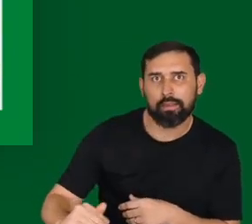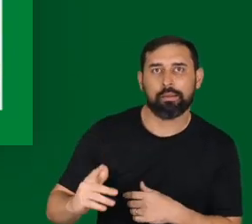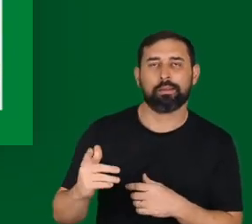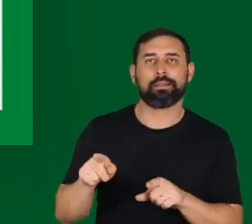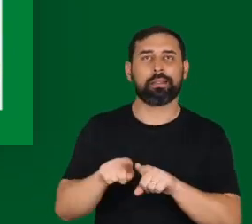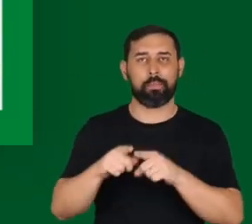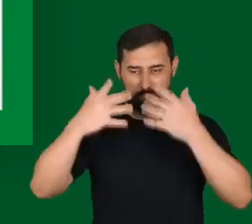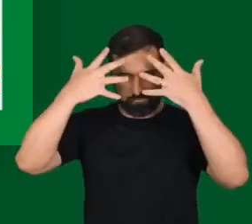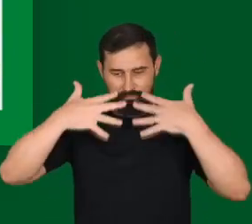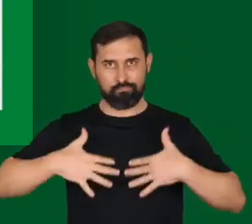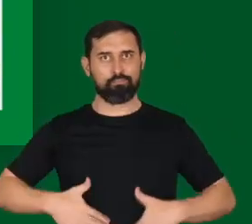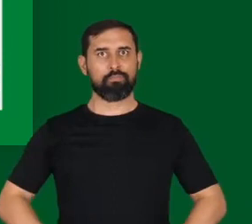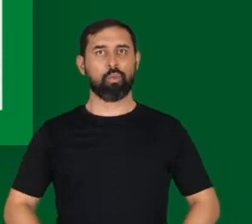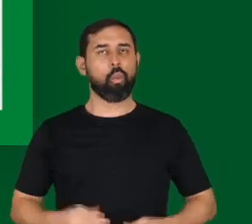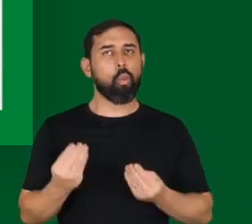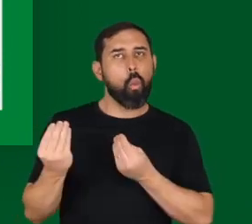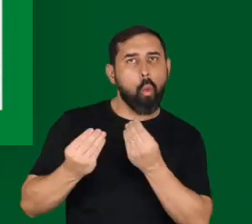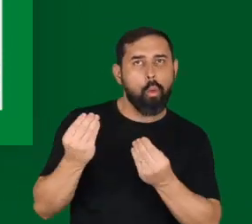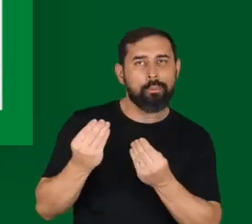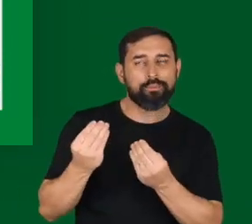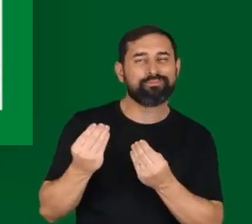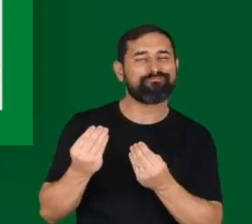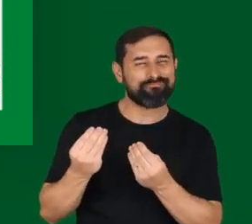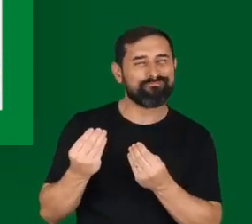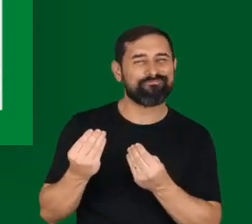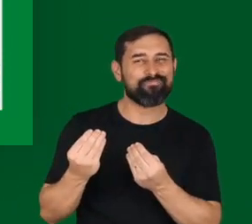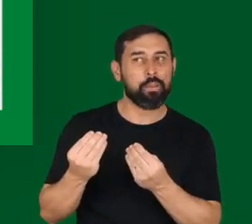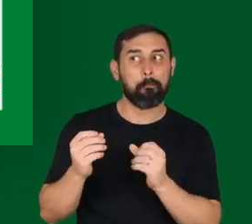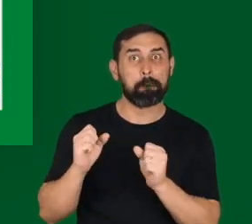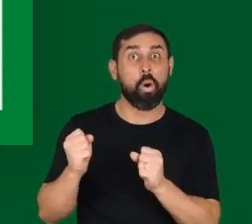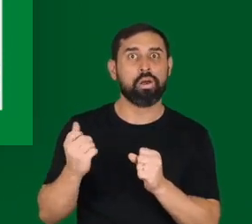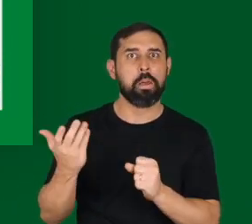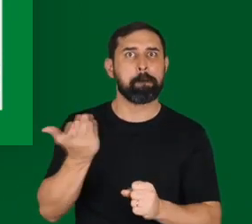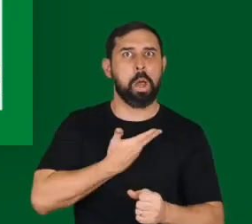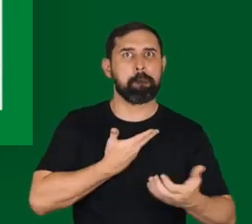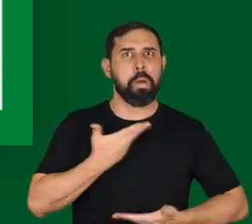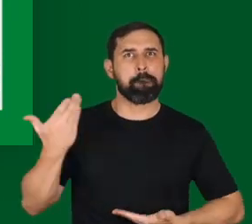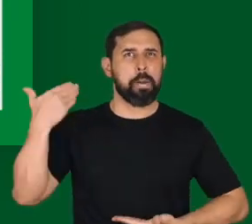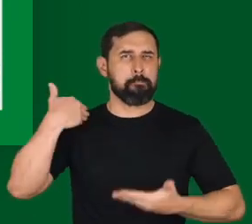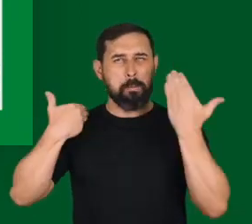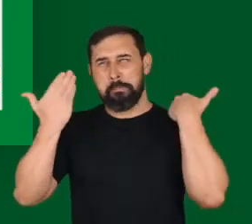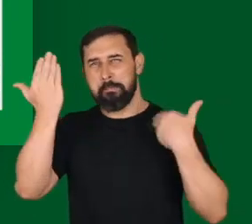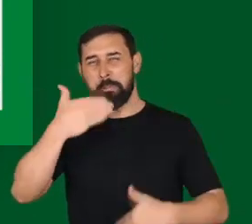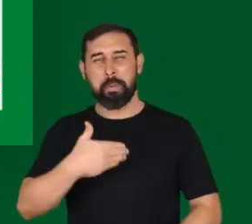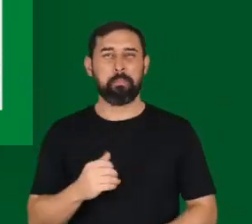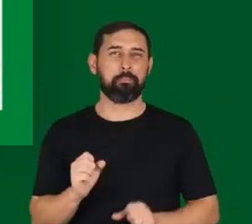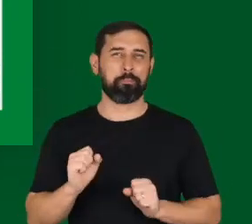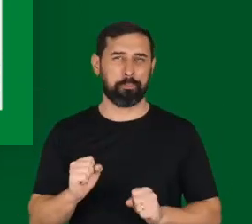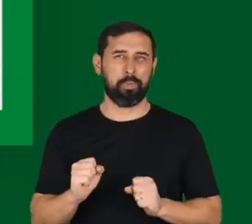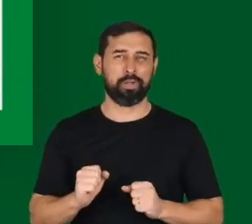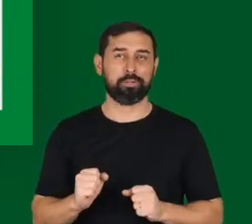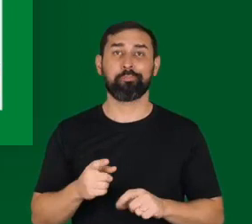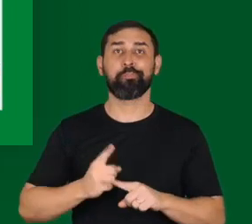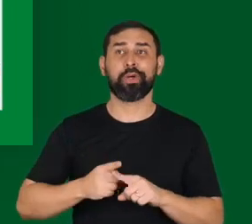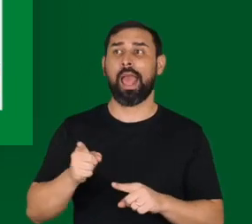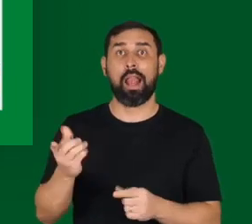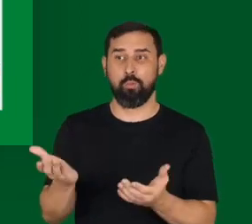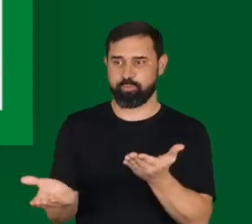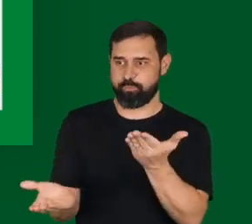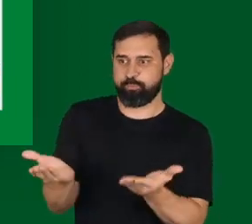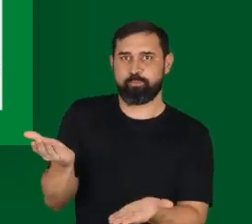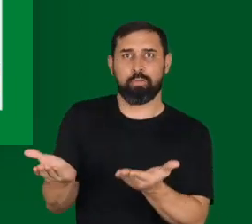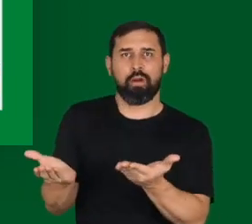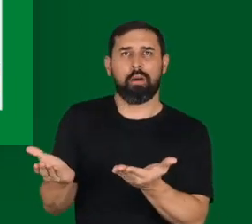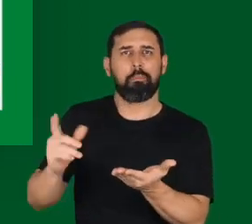pensando aí no tamanho, na forma, na superfície corporal, existe uma alta incidência de lesões múltiplas. Por quê? Porque a criança ela